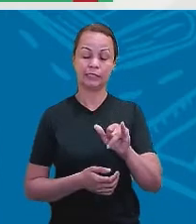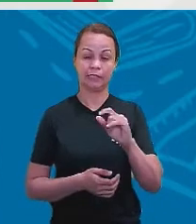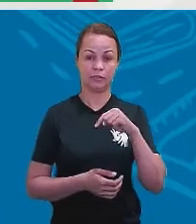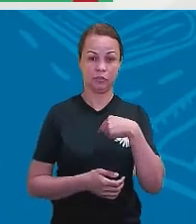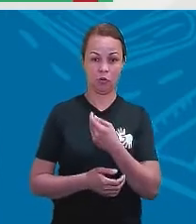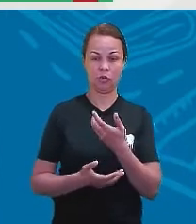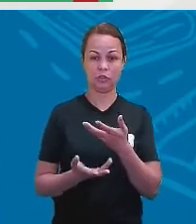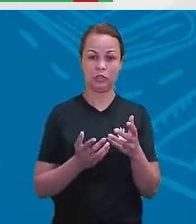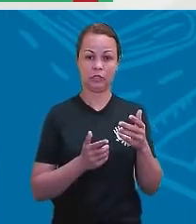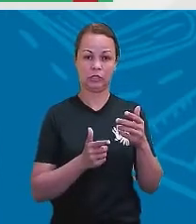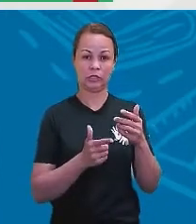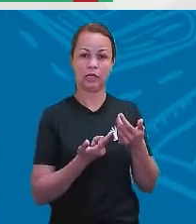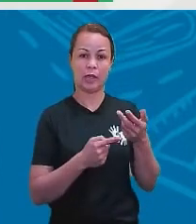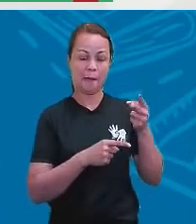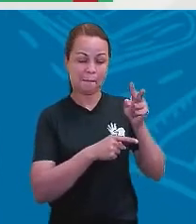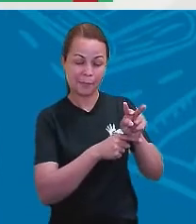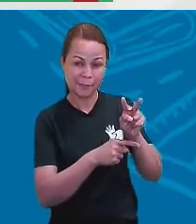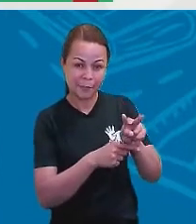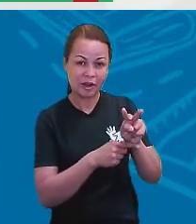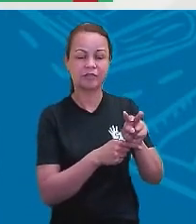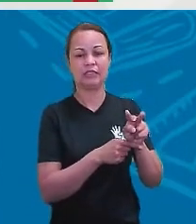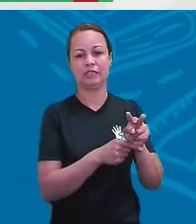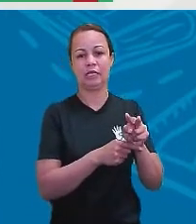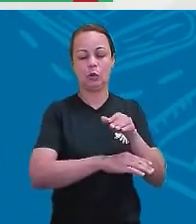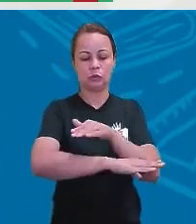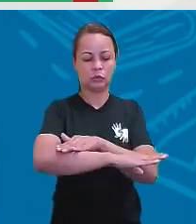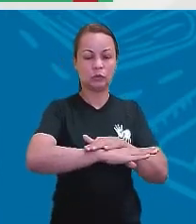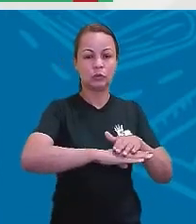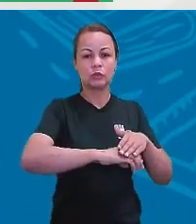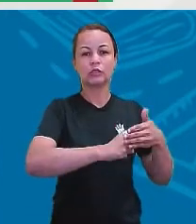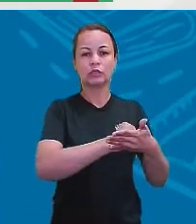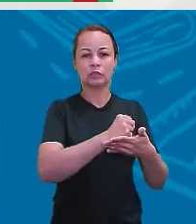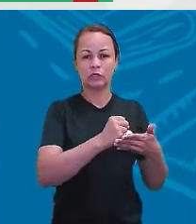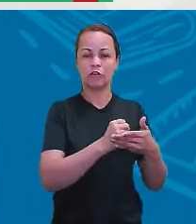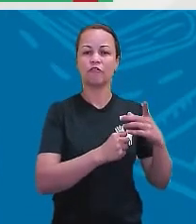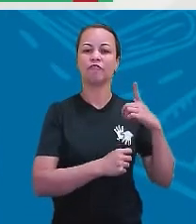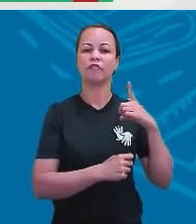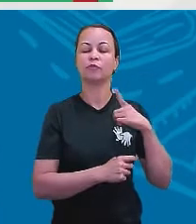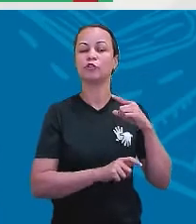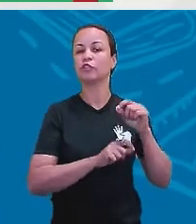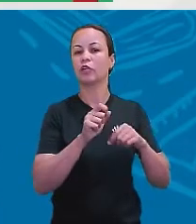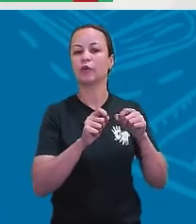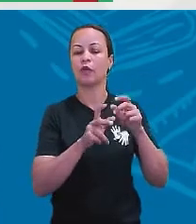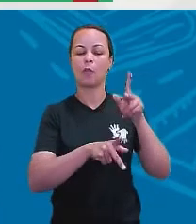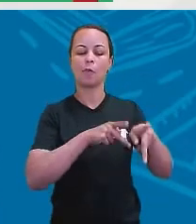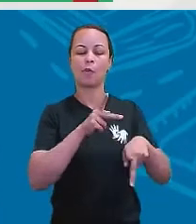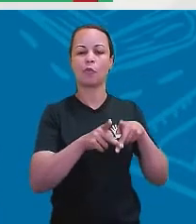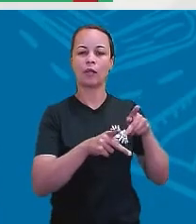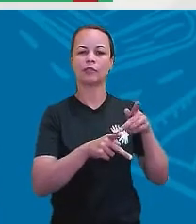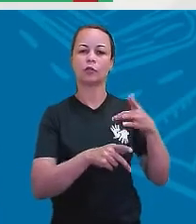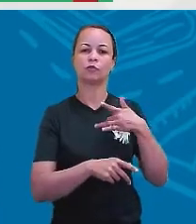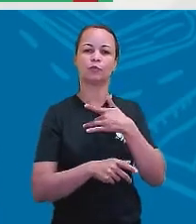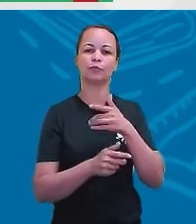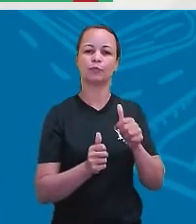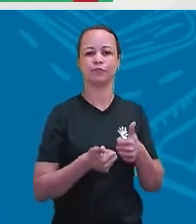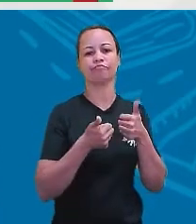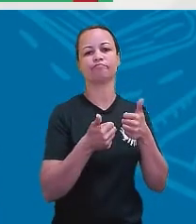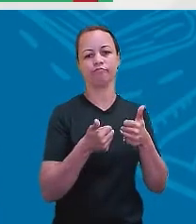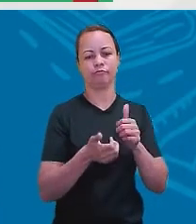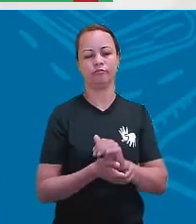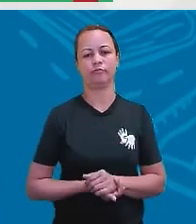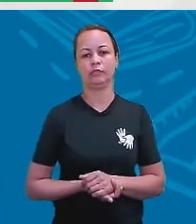com prevenção, se a gente gastar com saneamento básico, a gente vai ter uma população mais saudável. Para